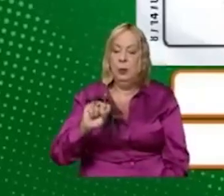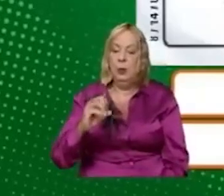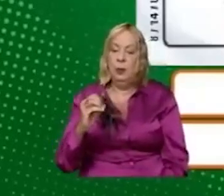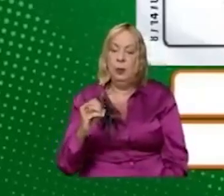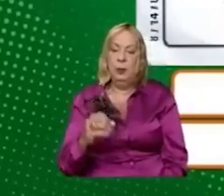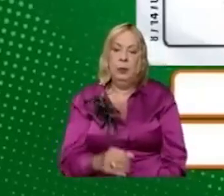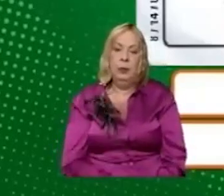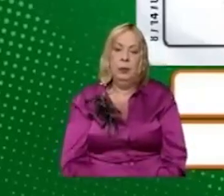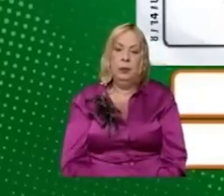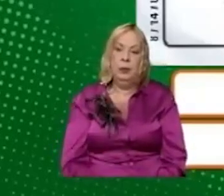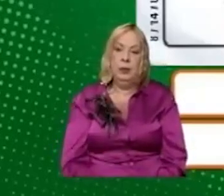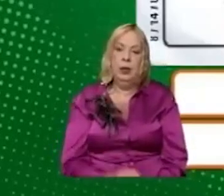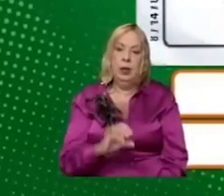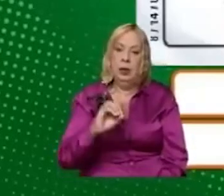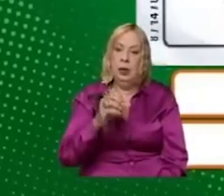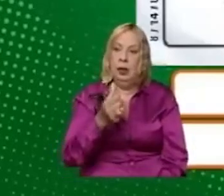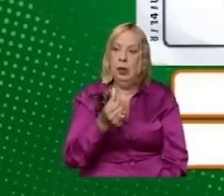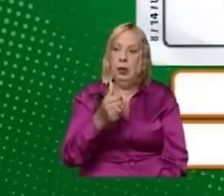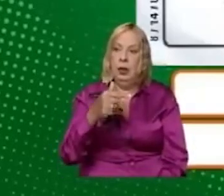067080, tá?